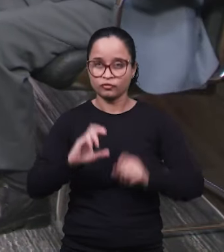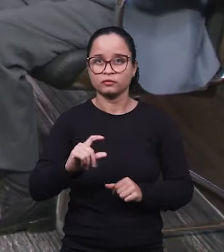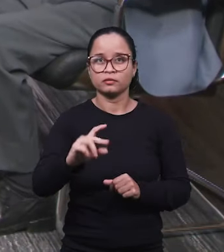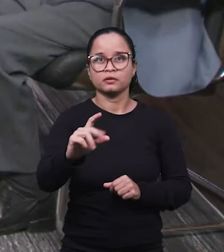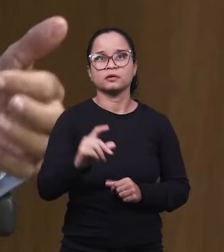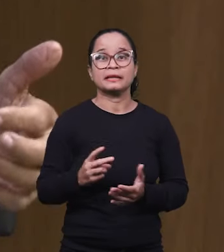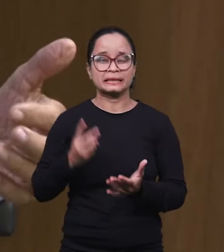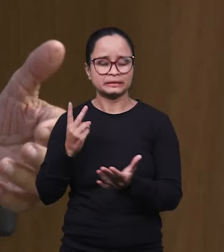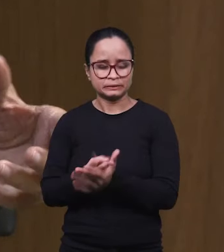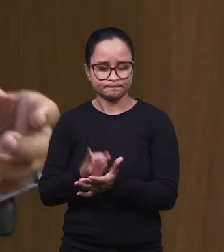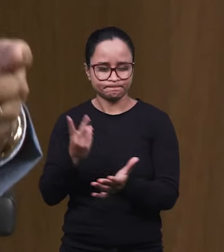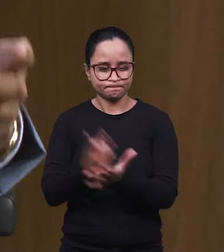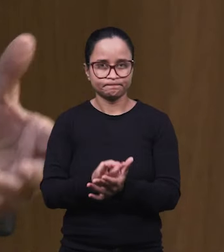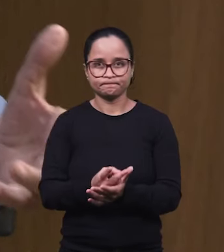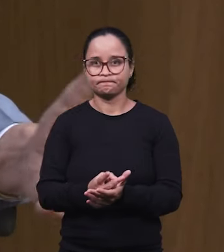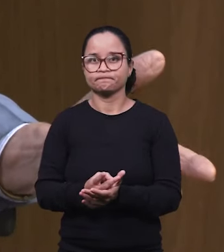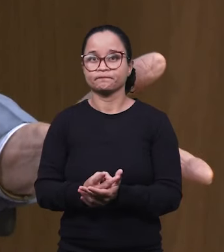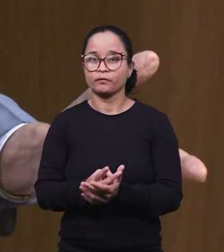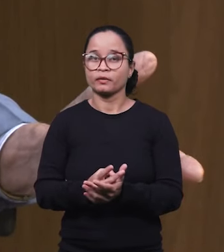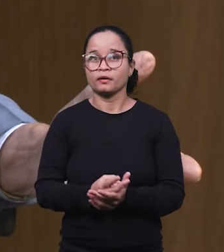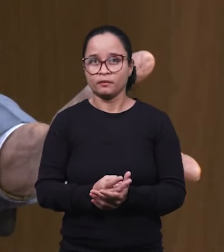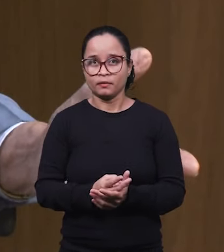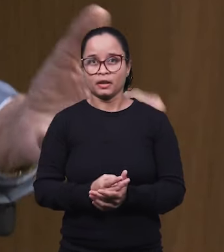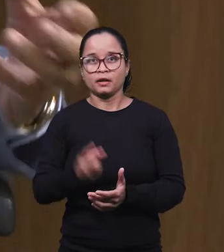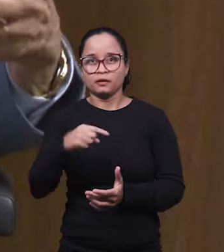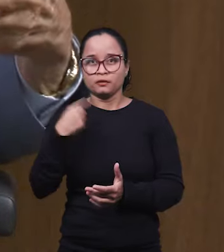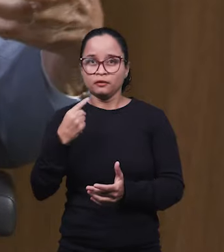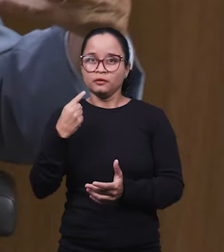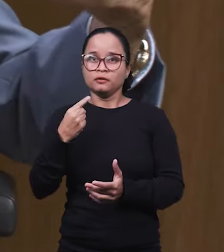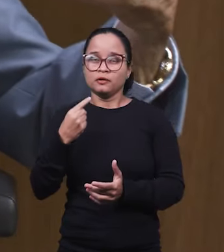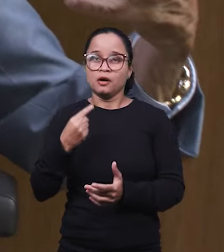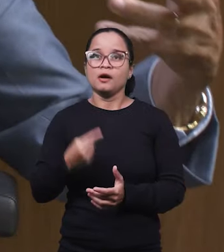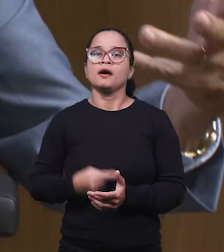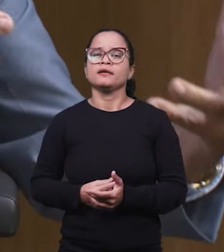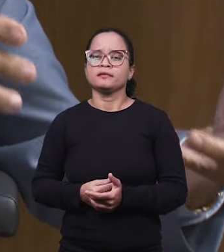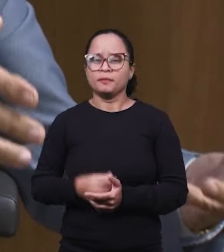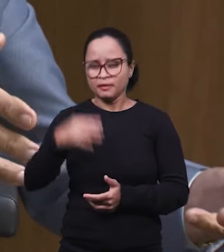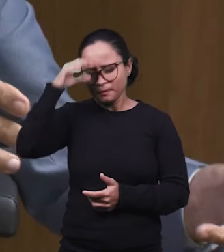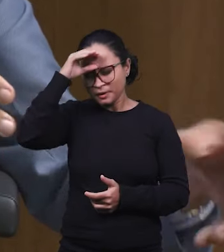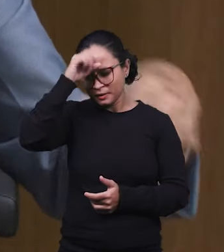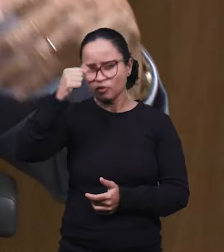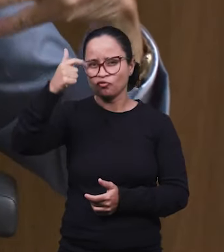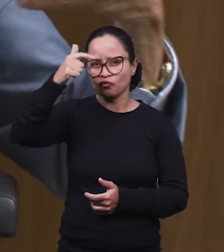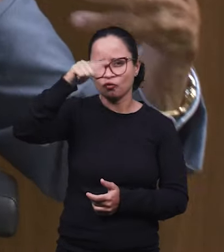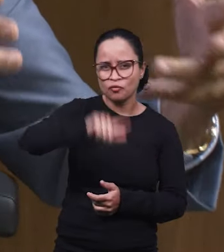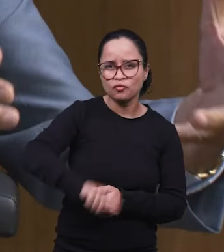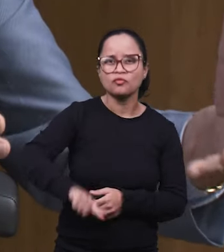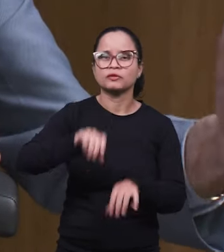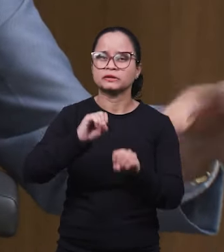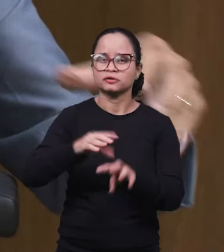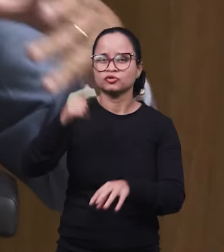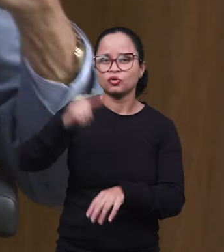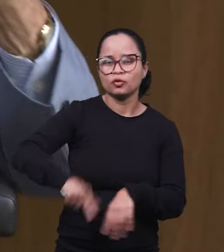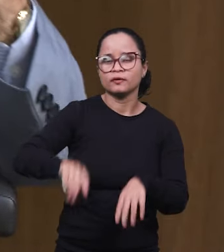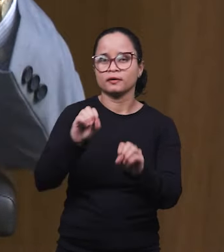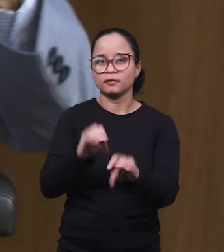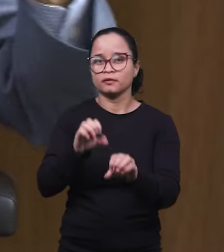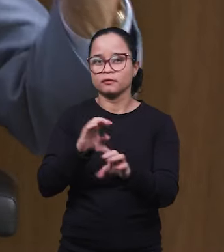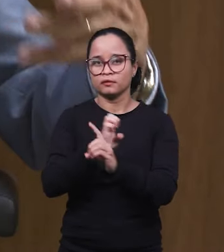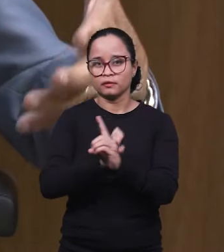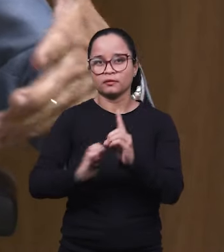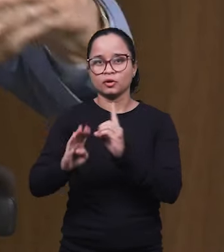é sempre um reforço daquilo que você ensina na escola bíblica dominical